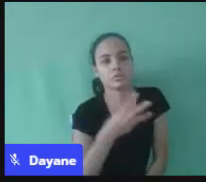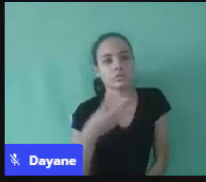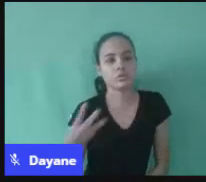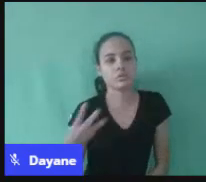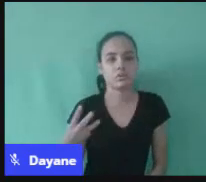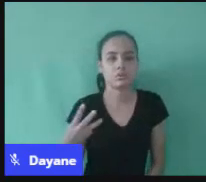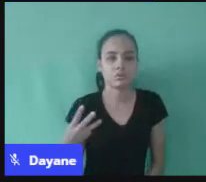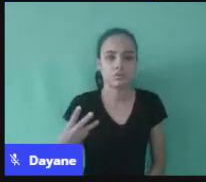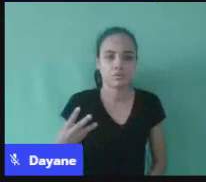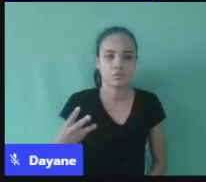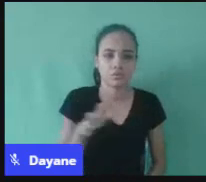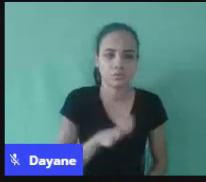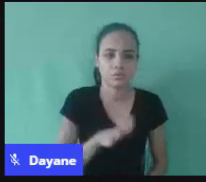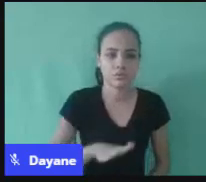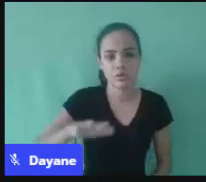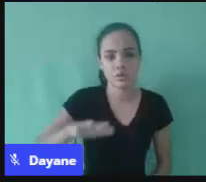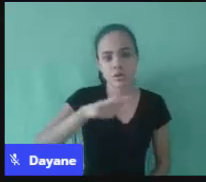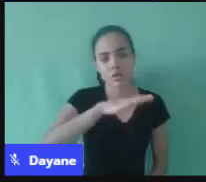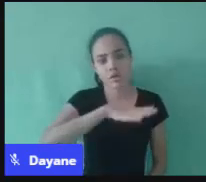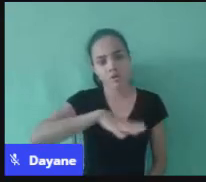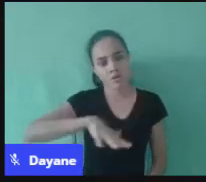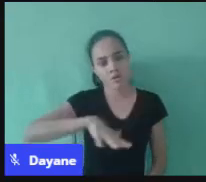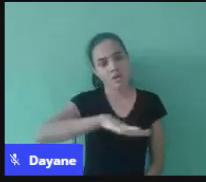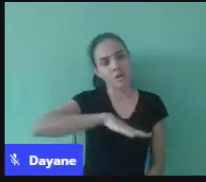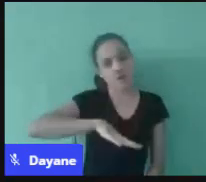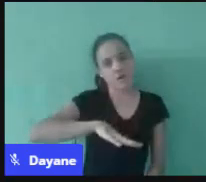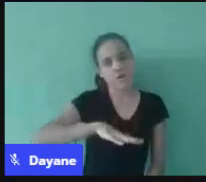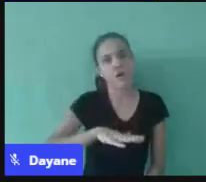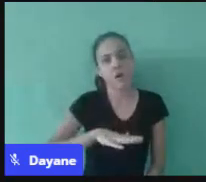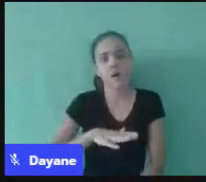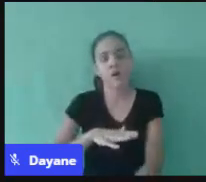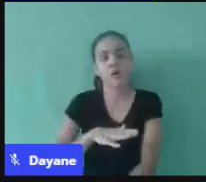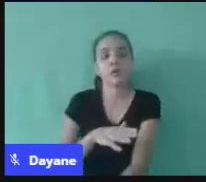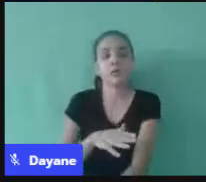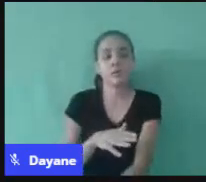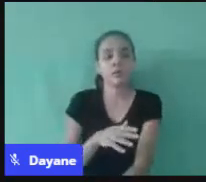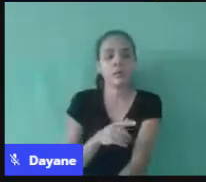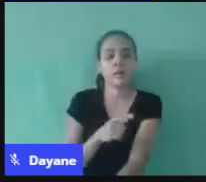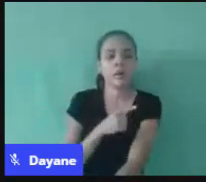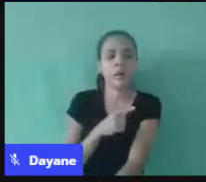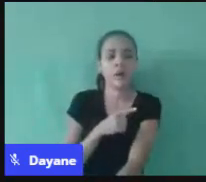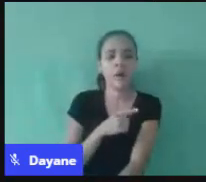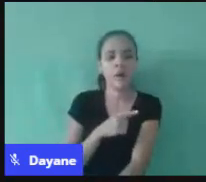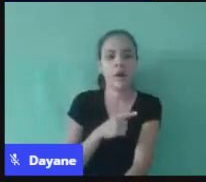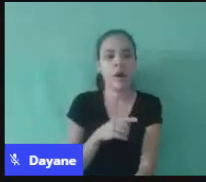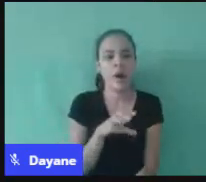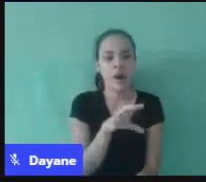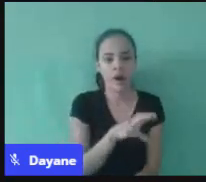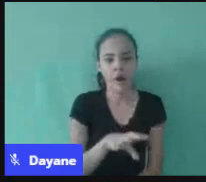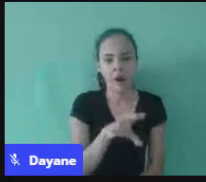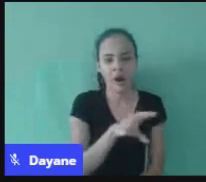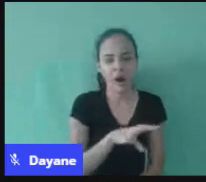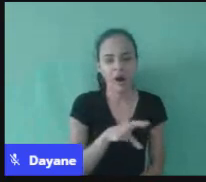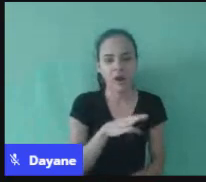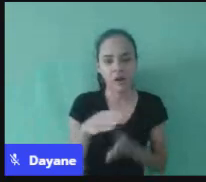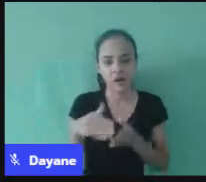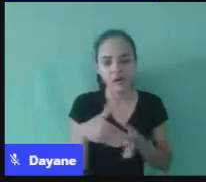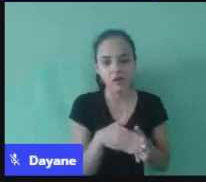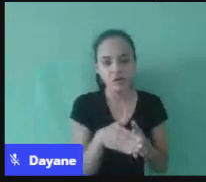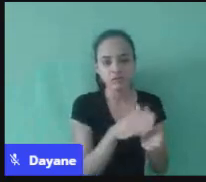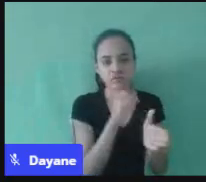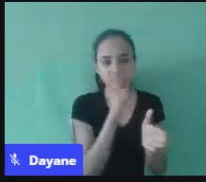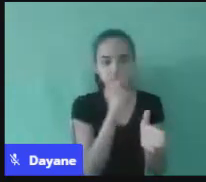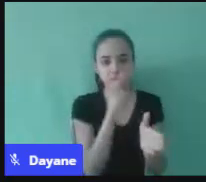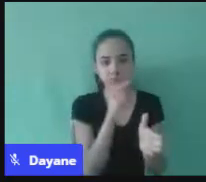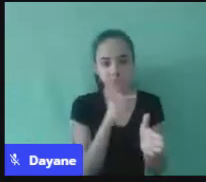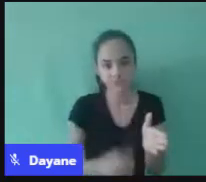nome das regiões, né? O principal curso d'água que passa na região deu nome a essas regiões. Vamos